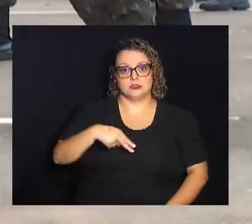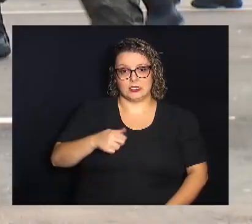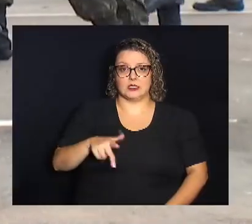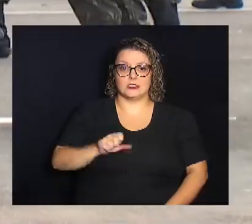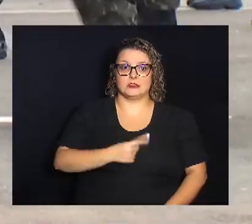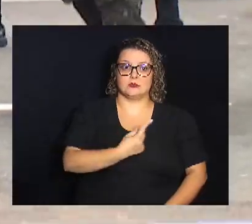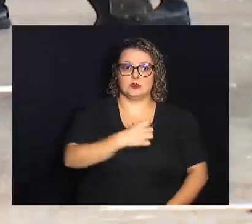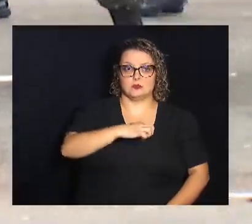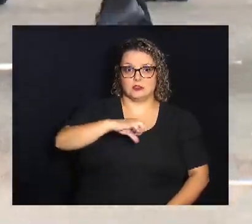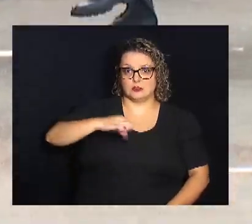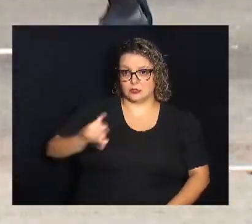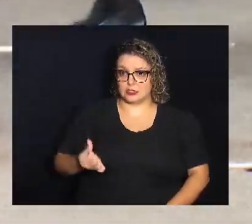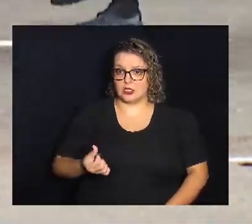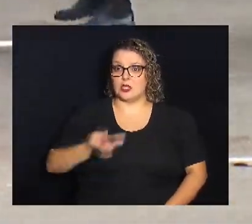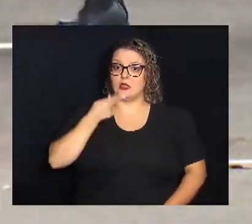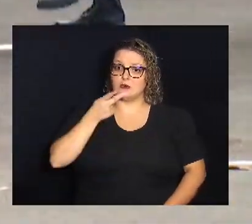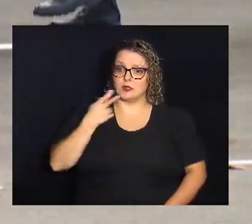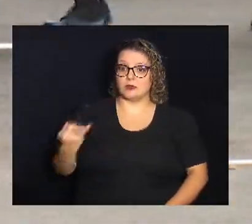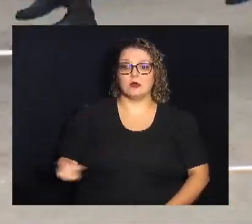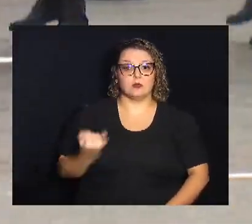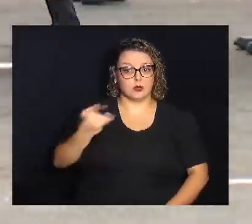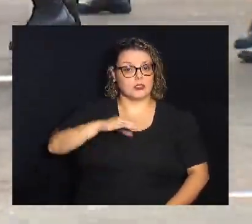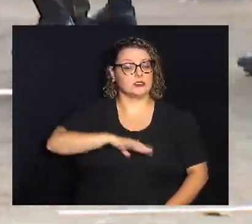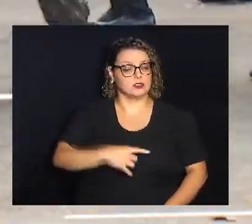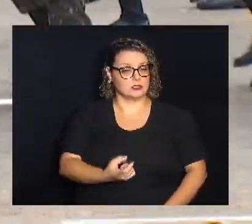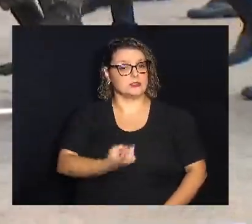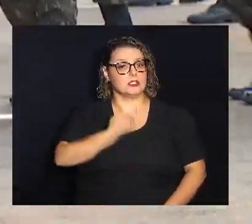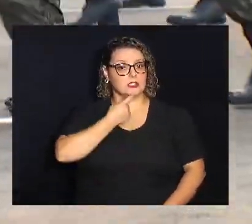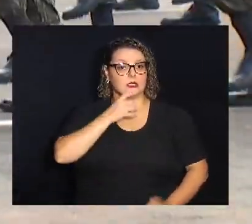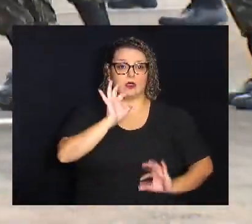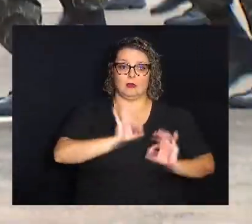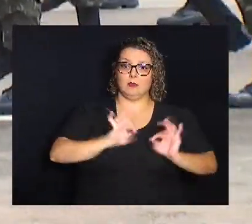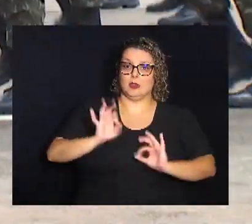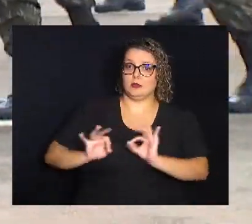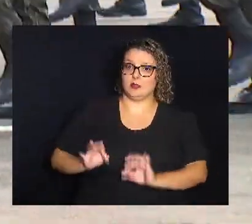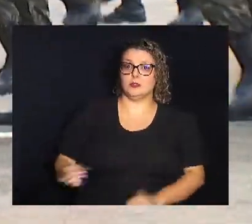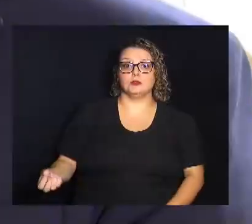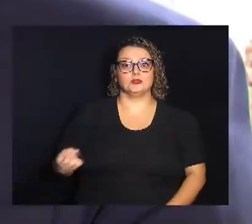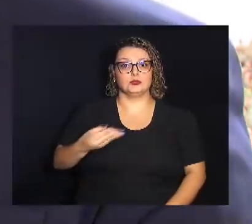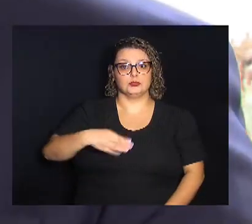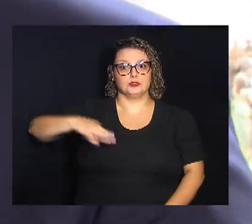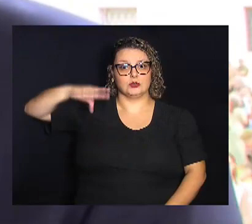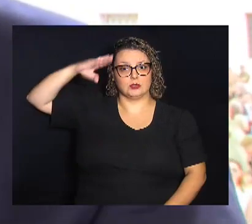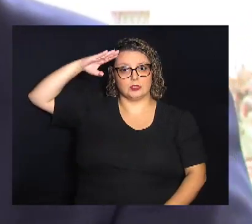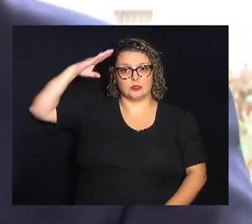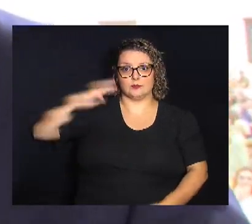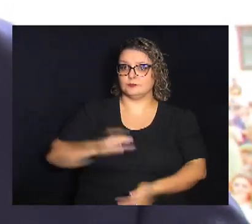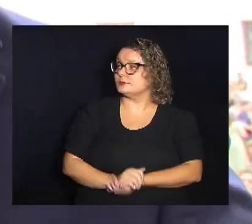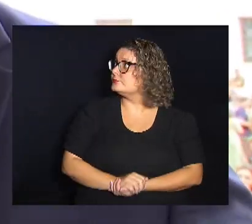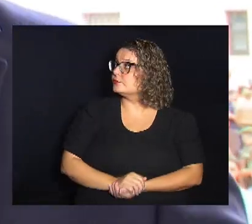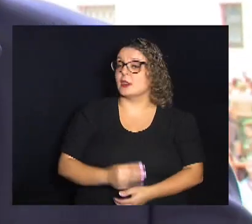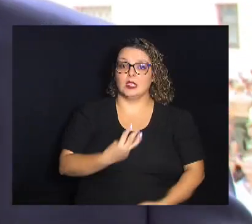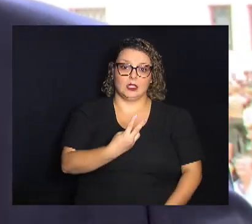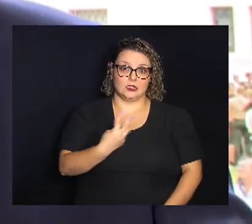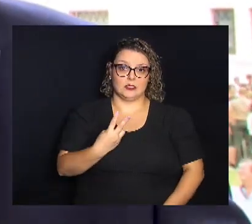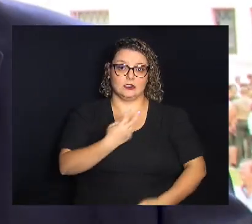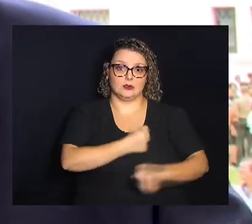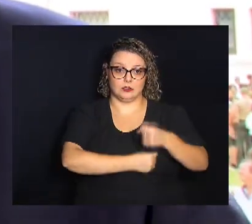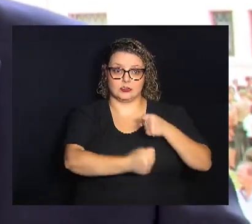abordou a contribuição da cidade de Campinas na preparação dos novos militares. Há 32 anos atrás eu